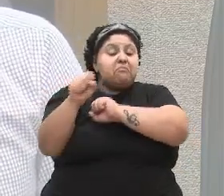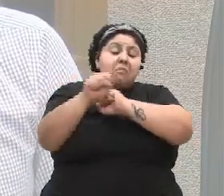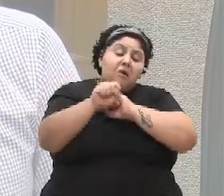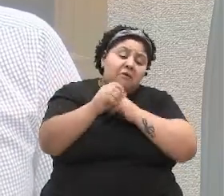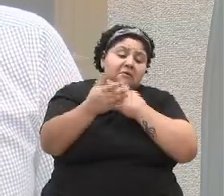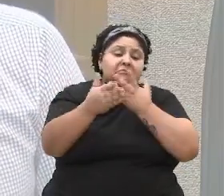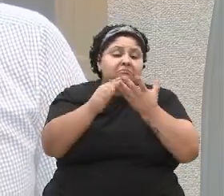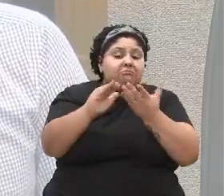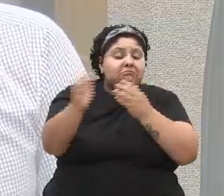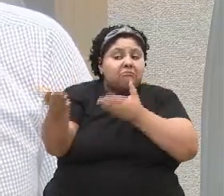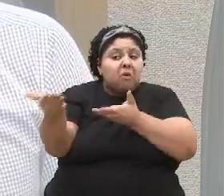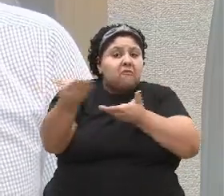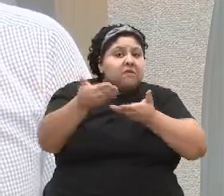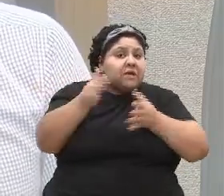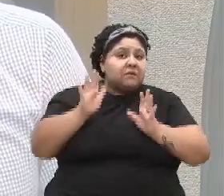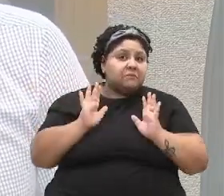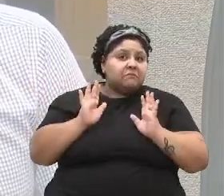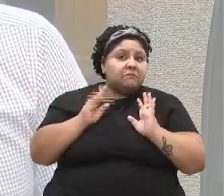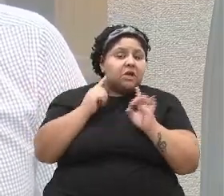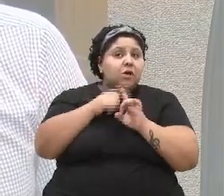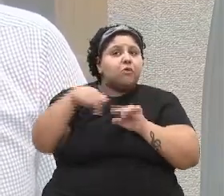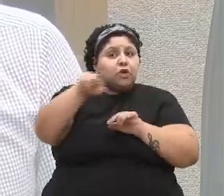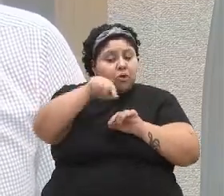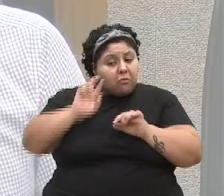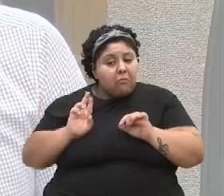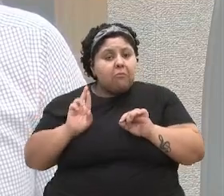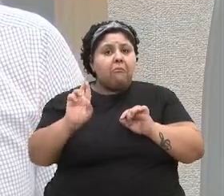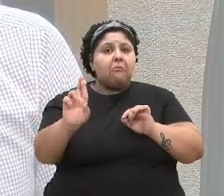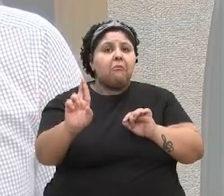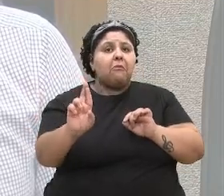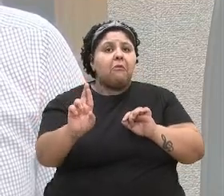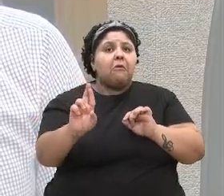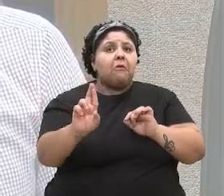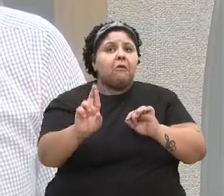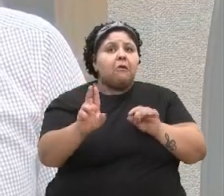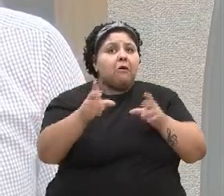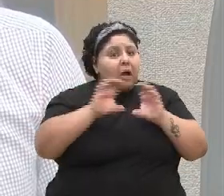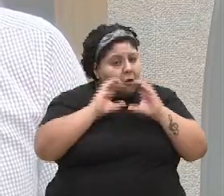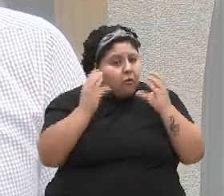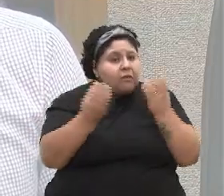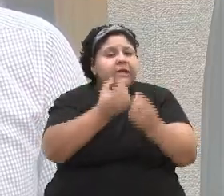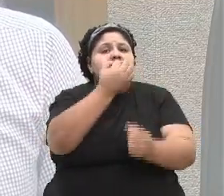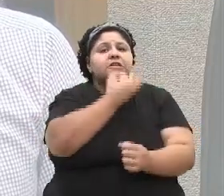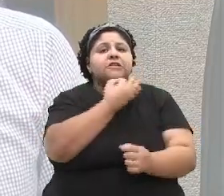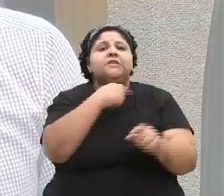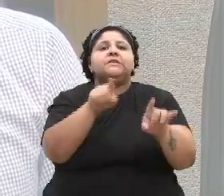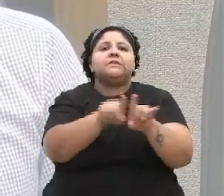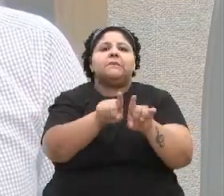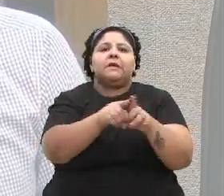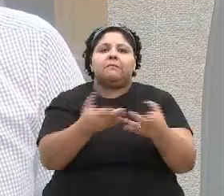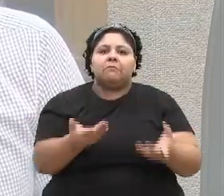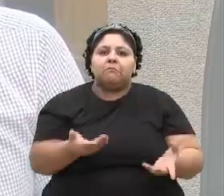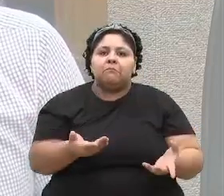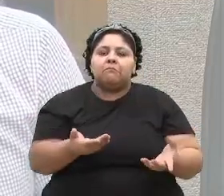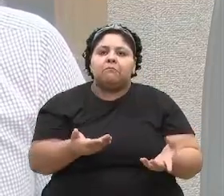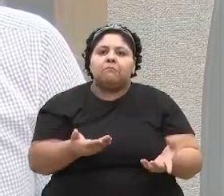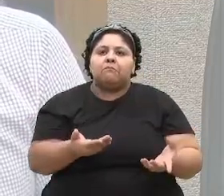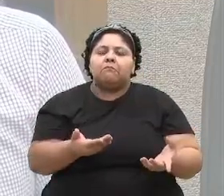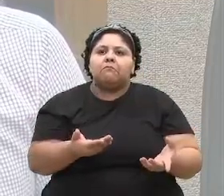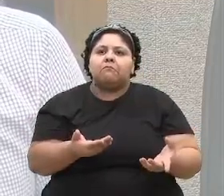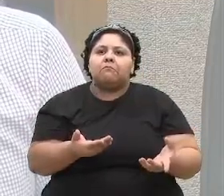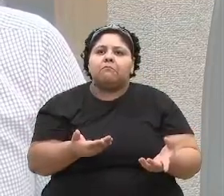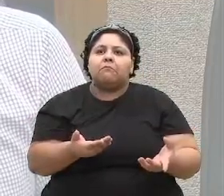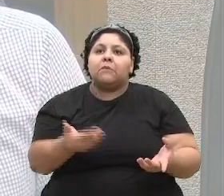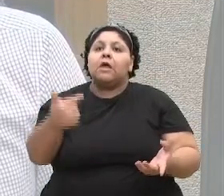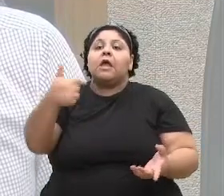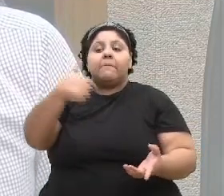talvez, ser convidada, porque nós representamos uma parcela da comunidade caxiense. E não é